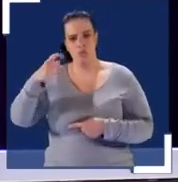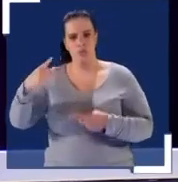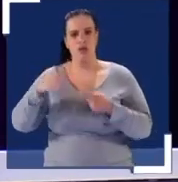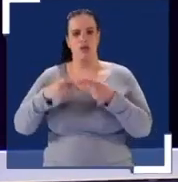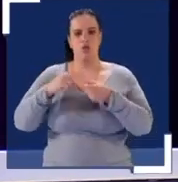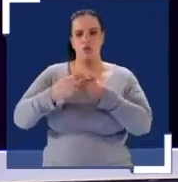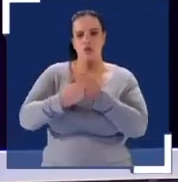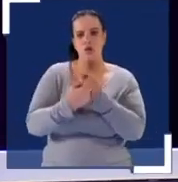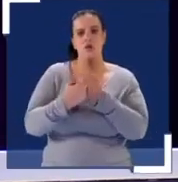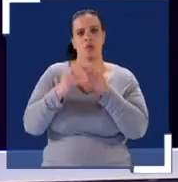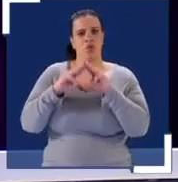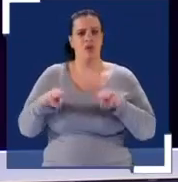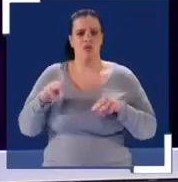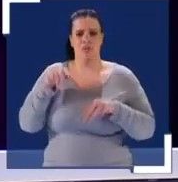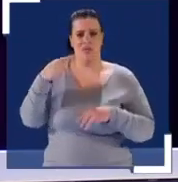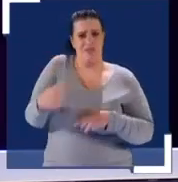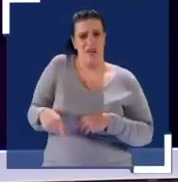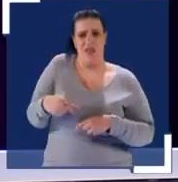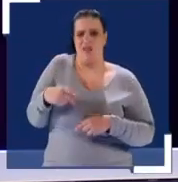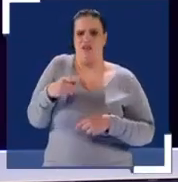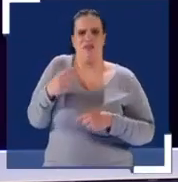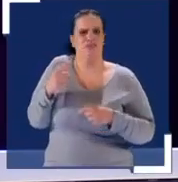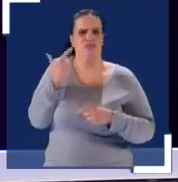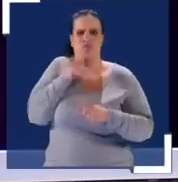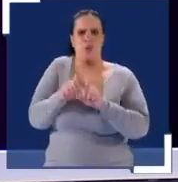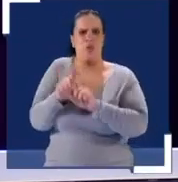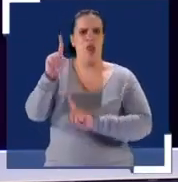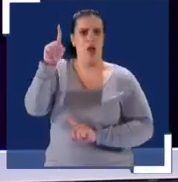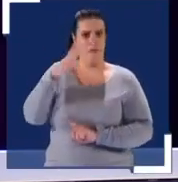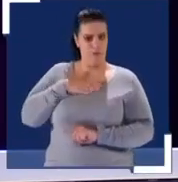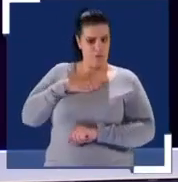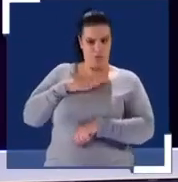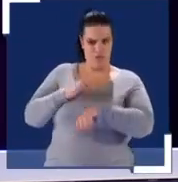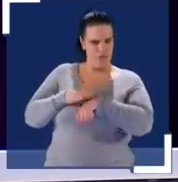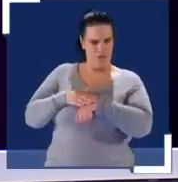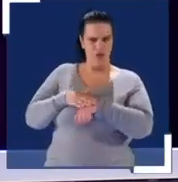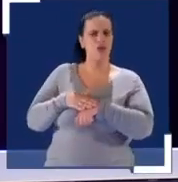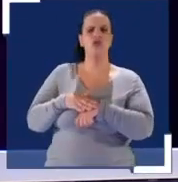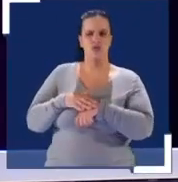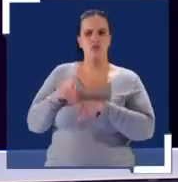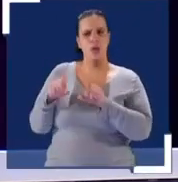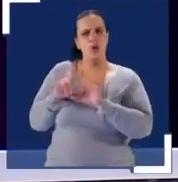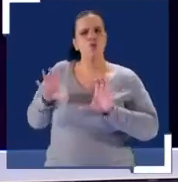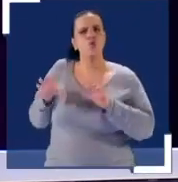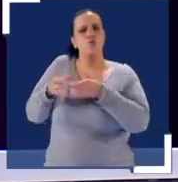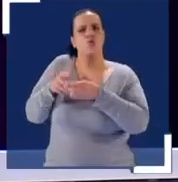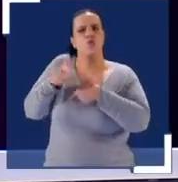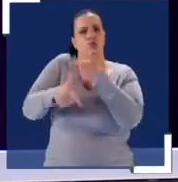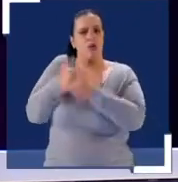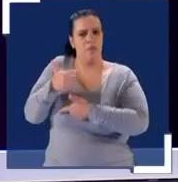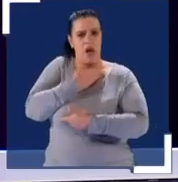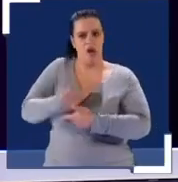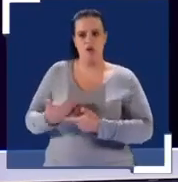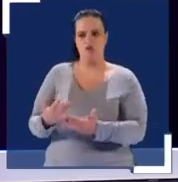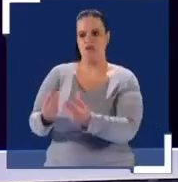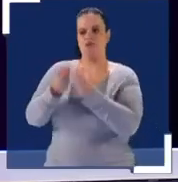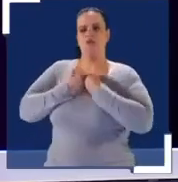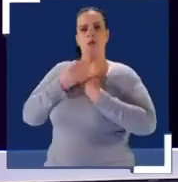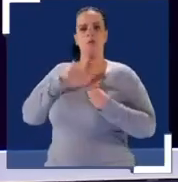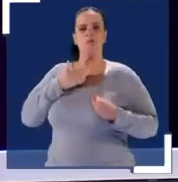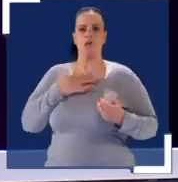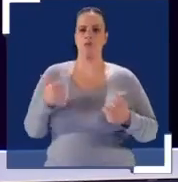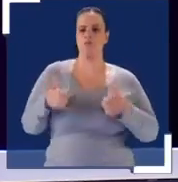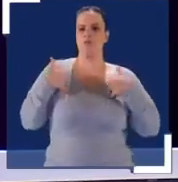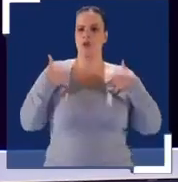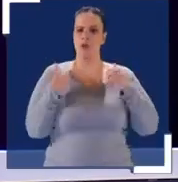alunos da rede pública foi uma conquista. Não foi minha, foi uma conquista do governador também, do todo o governo. Eu não pego as coisas para mim, não sou individualista,